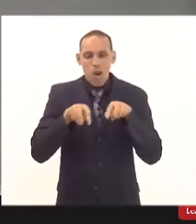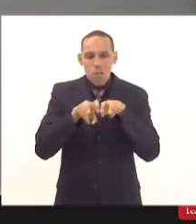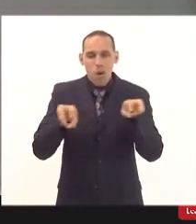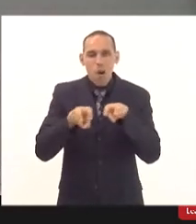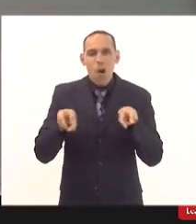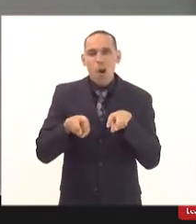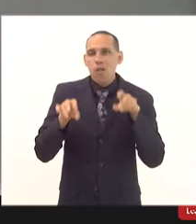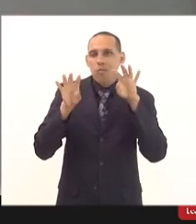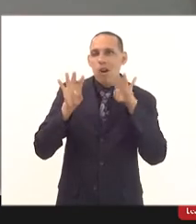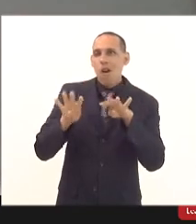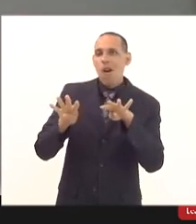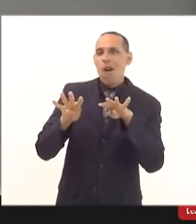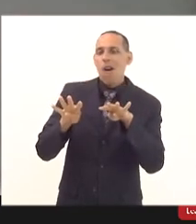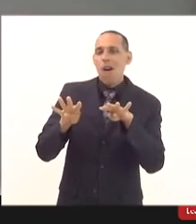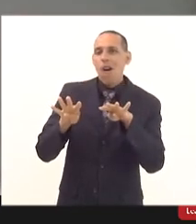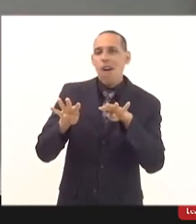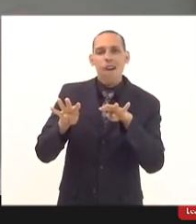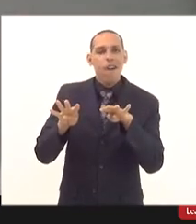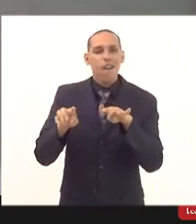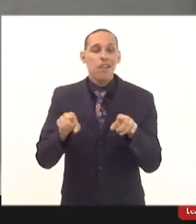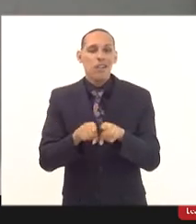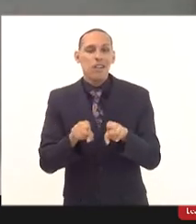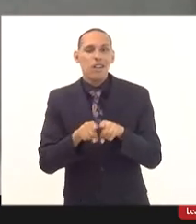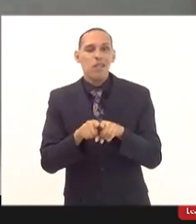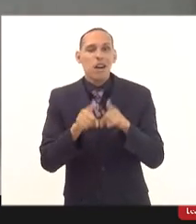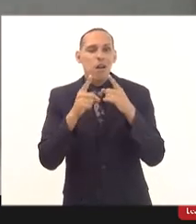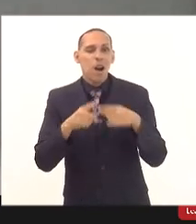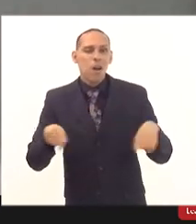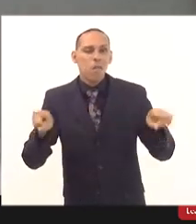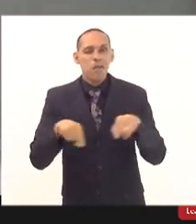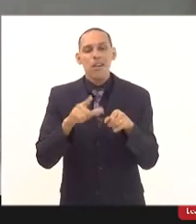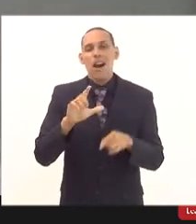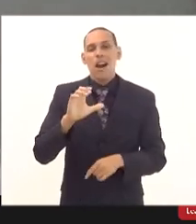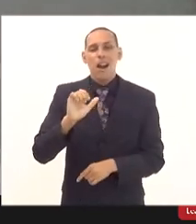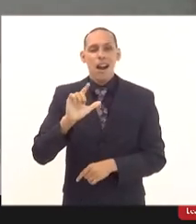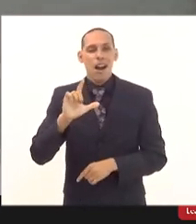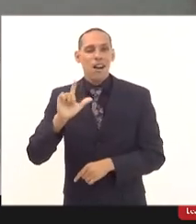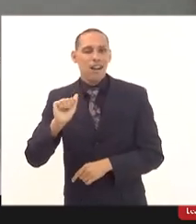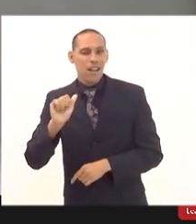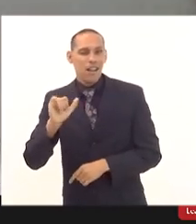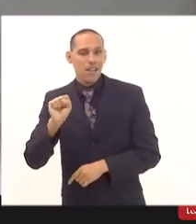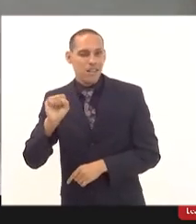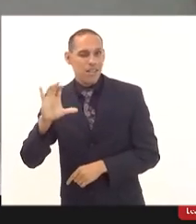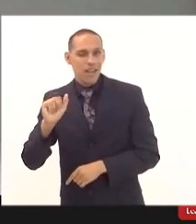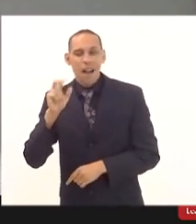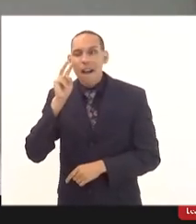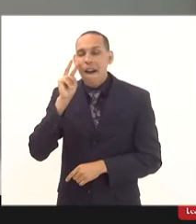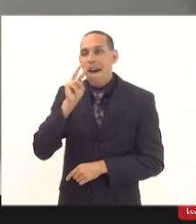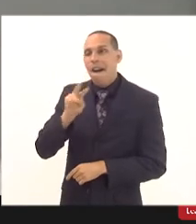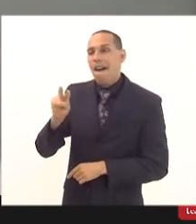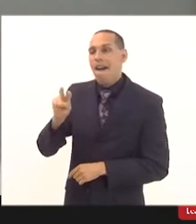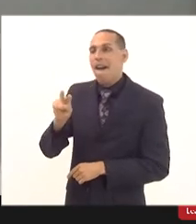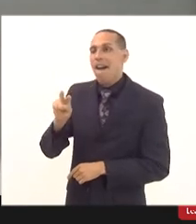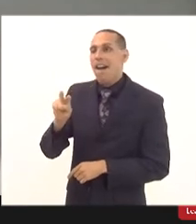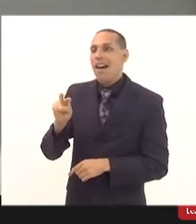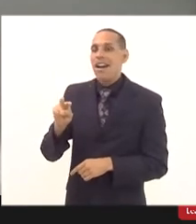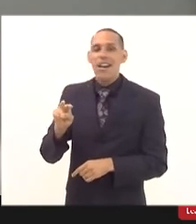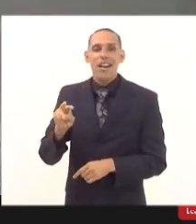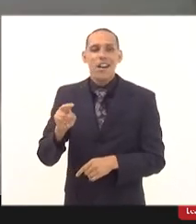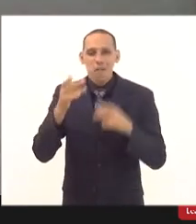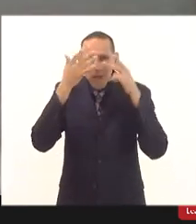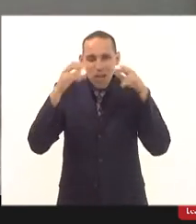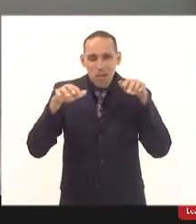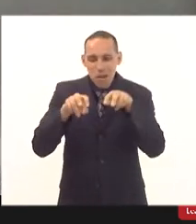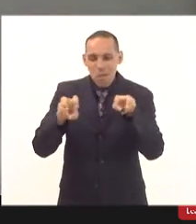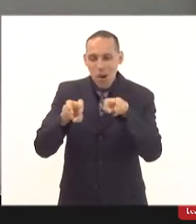no de música popular música clássica é uma coisa Emocionante ver a presença dos ouvintes dentro da Rádio Então essa rádio foi